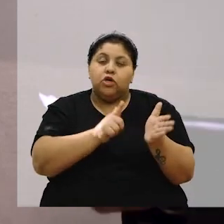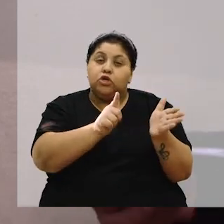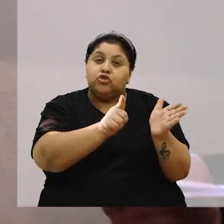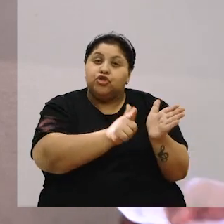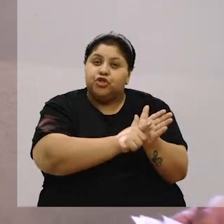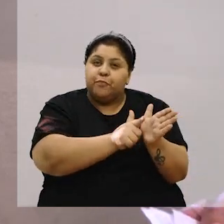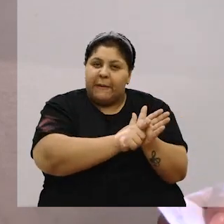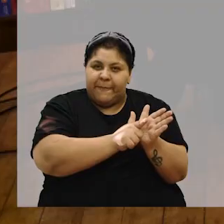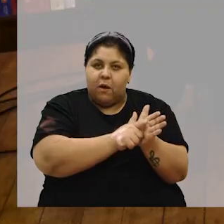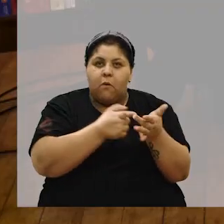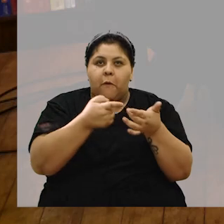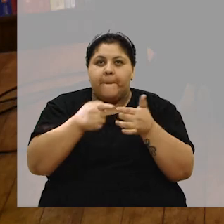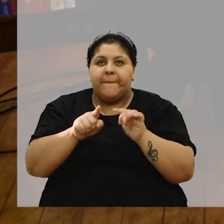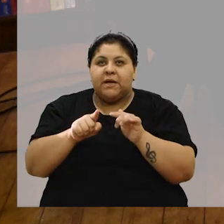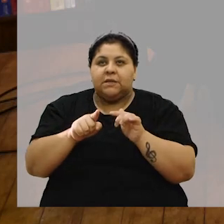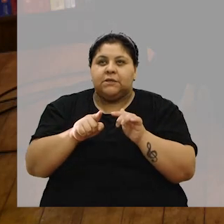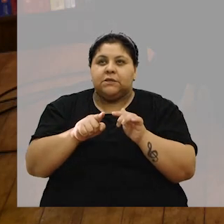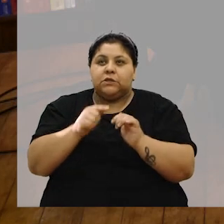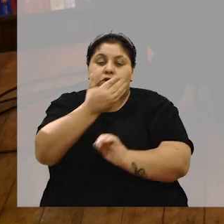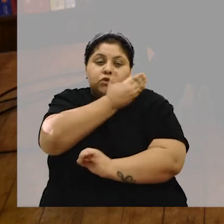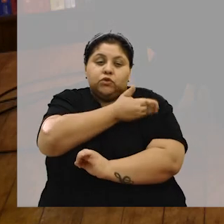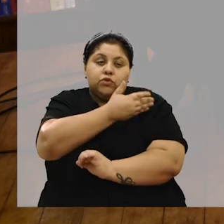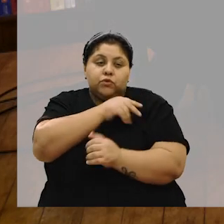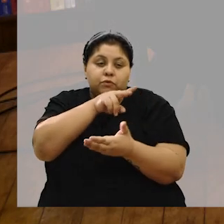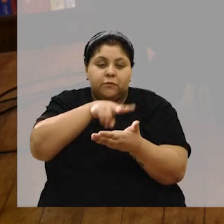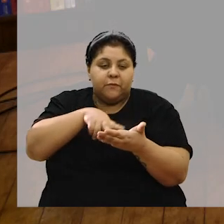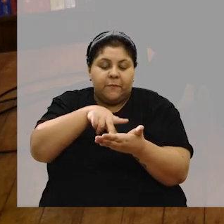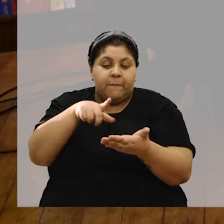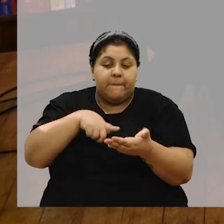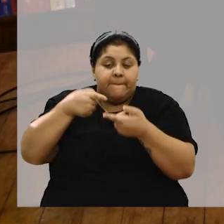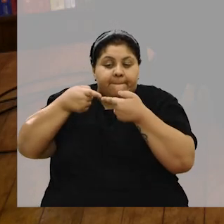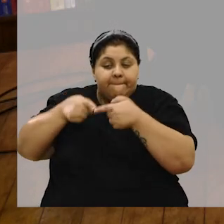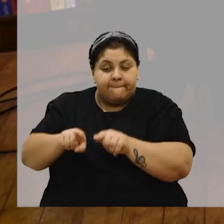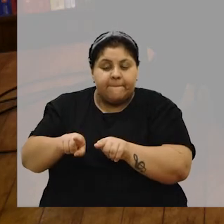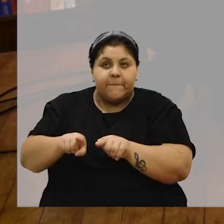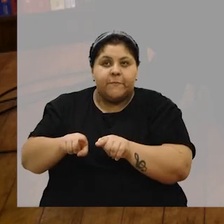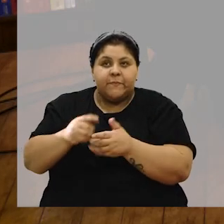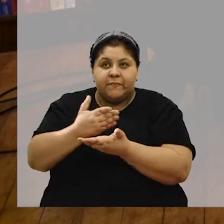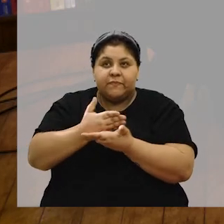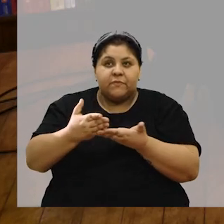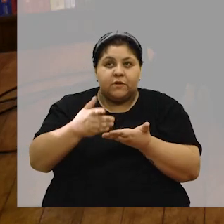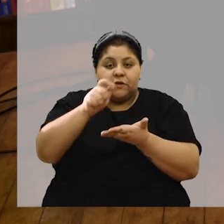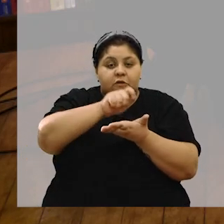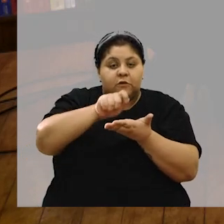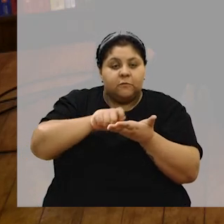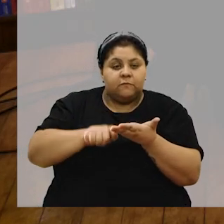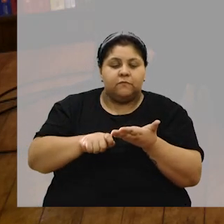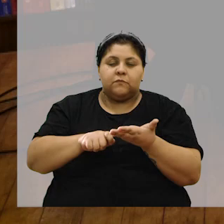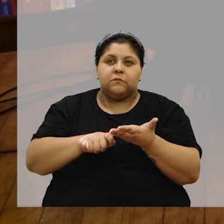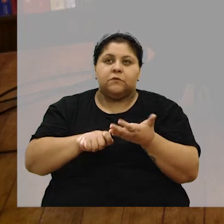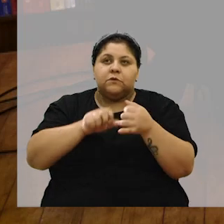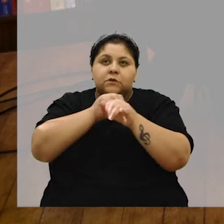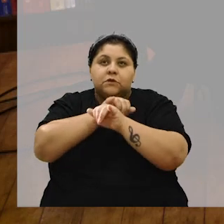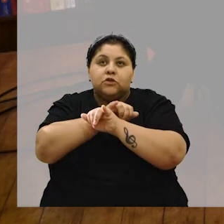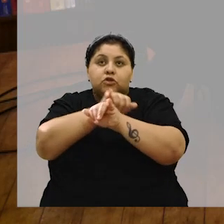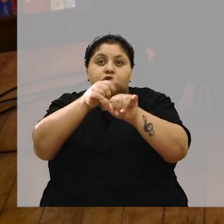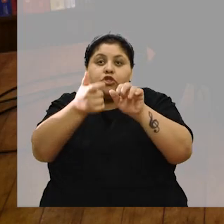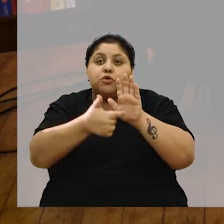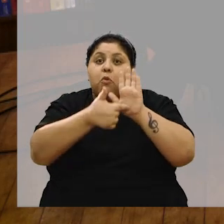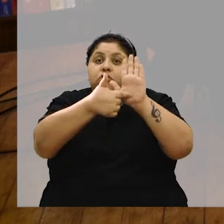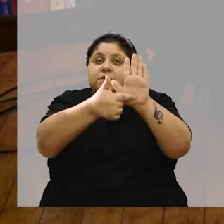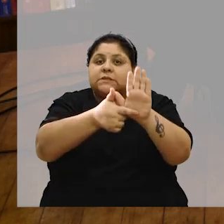livro físico, sobretudo, mas dos hábitos de leitura. Nós temos o desafio de lançar escritores,